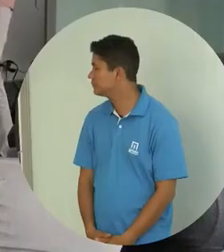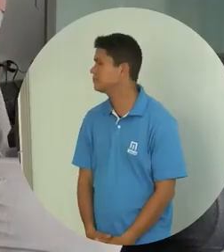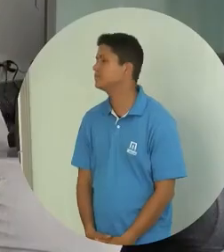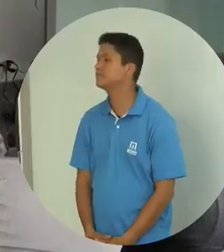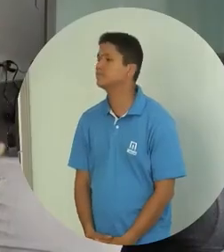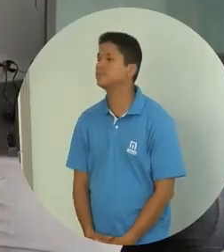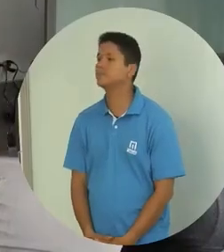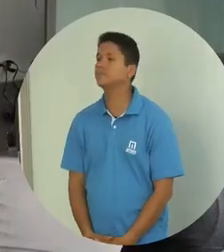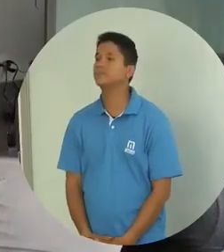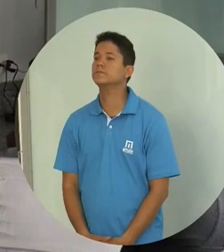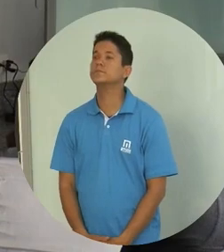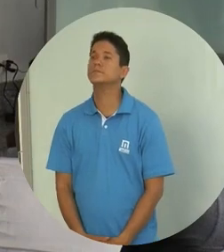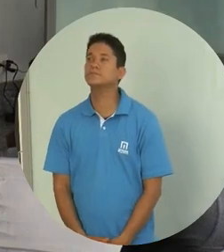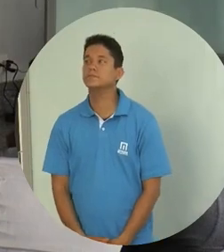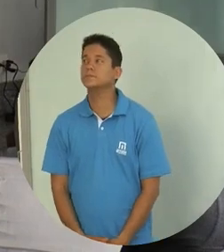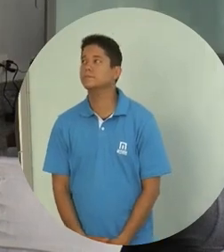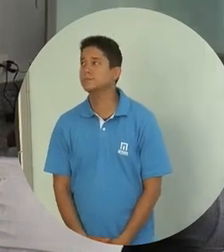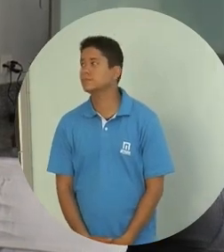Bom,